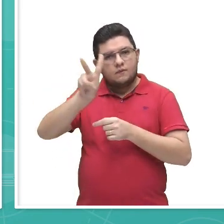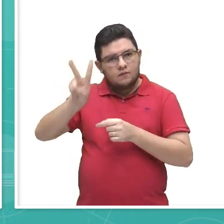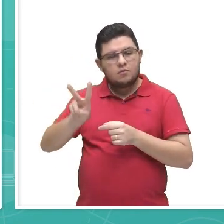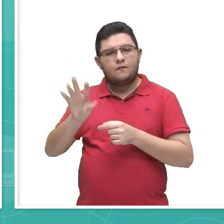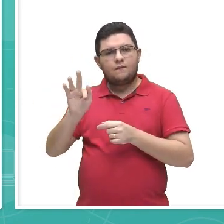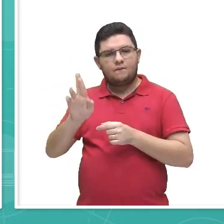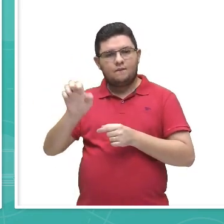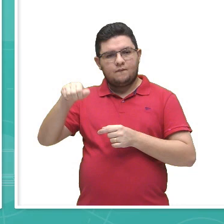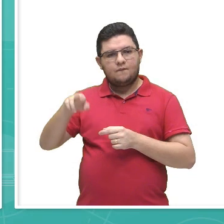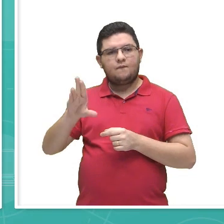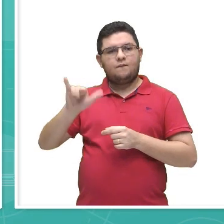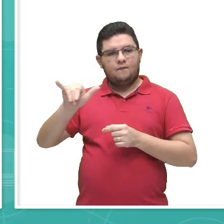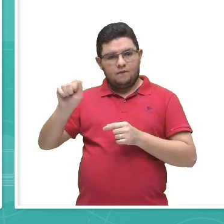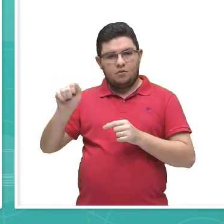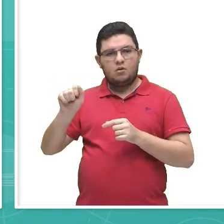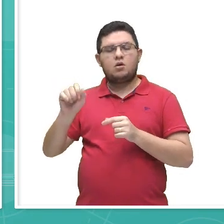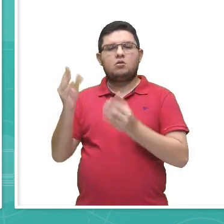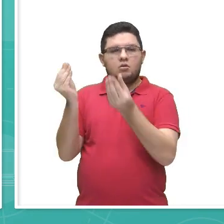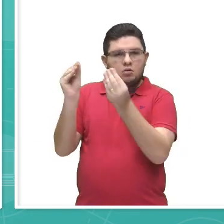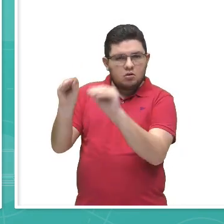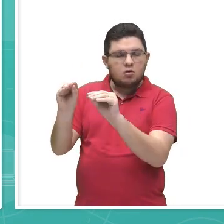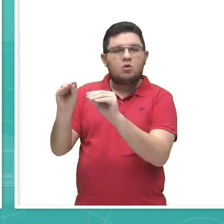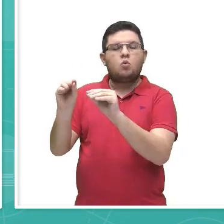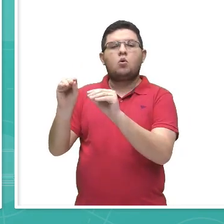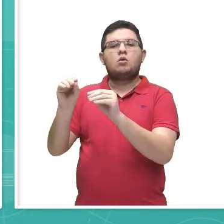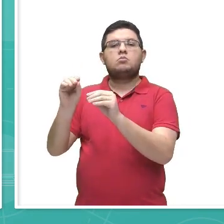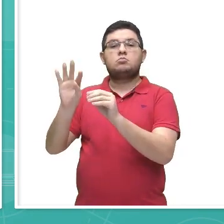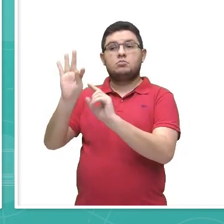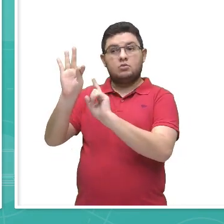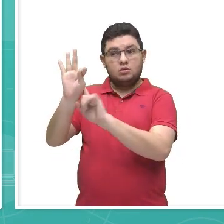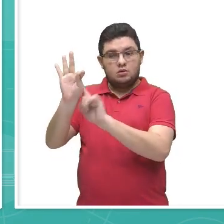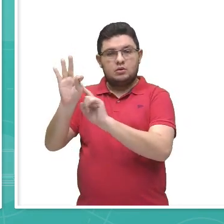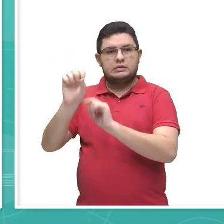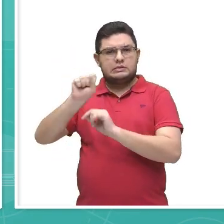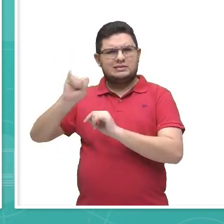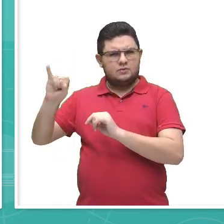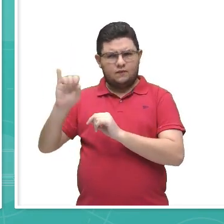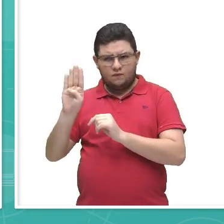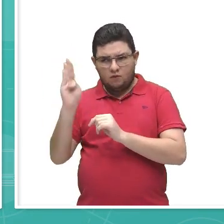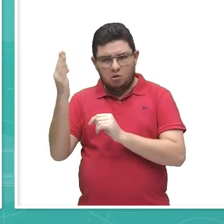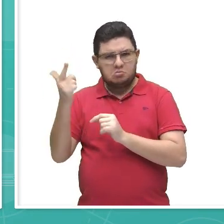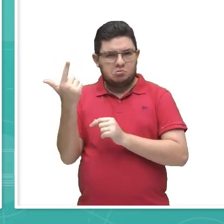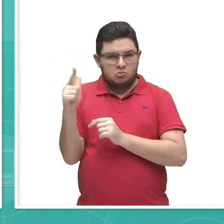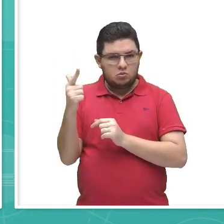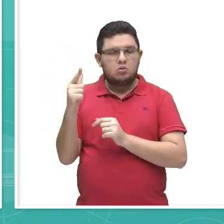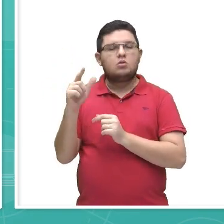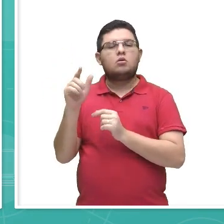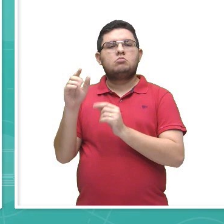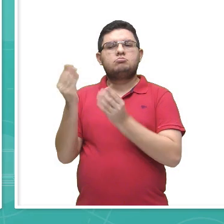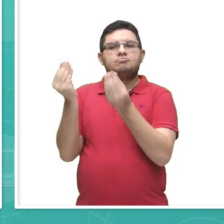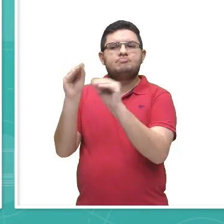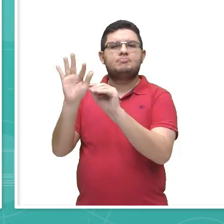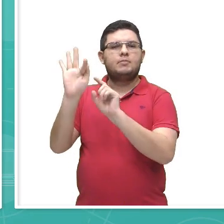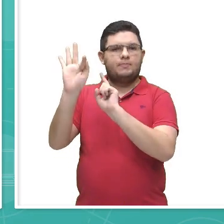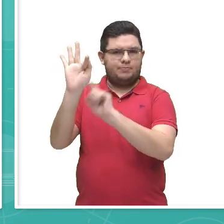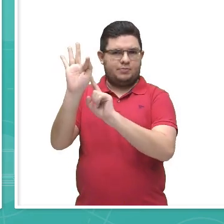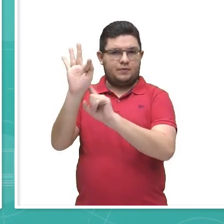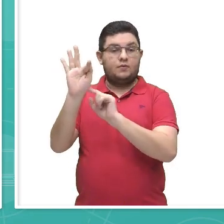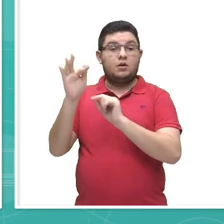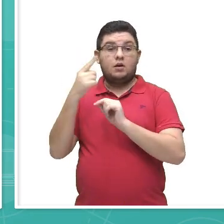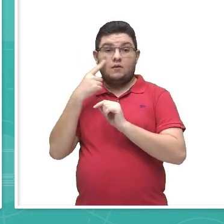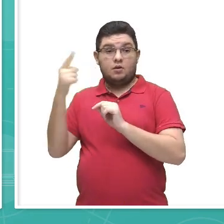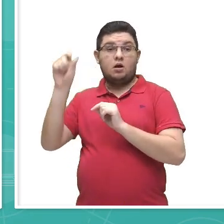outra cartela e vão marcar direitinho qual foi a opção dessas que você, né, encontrou, entre o true e